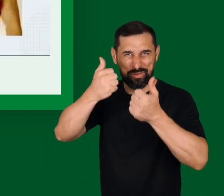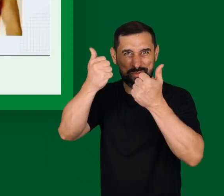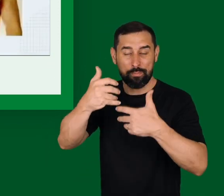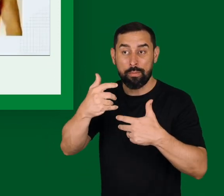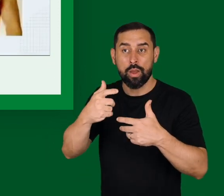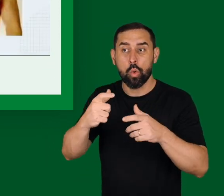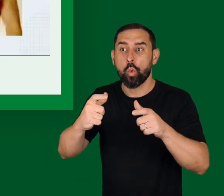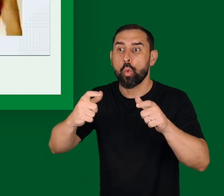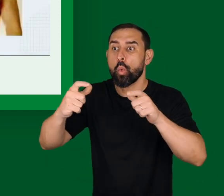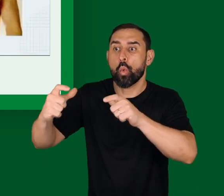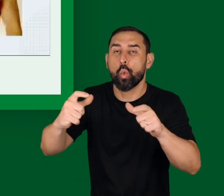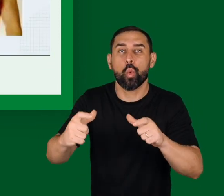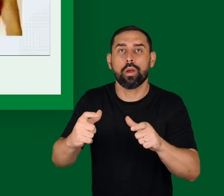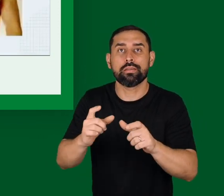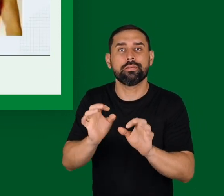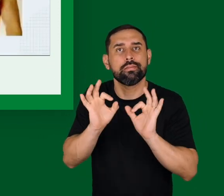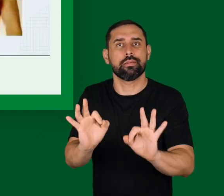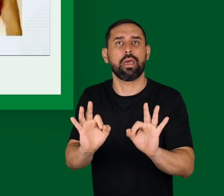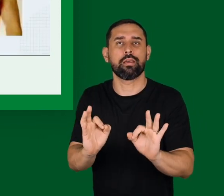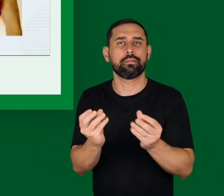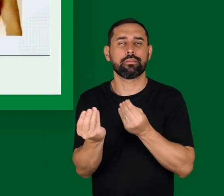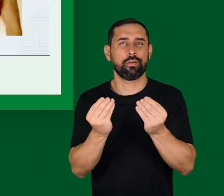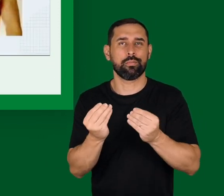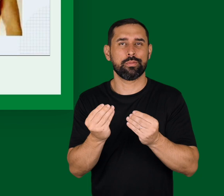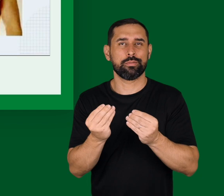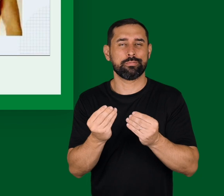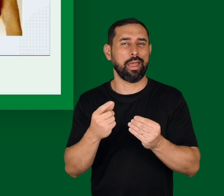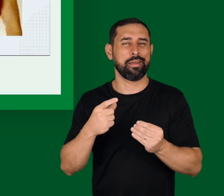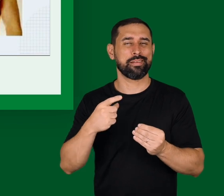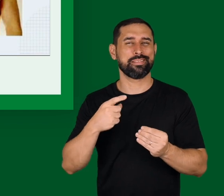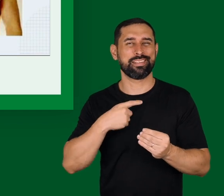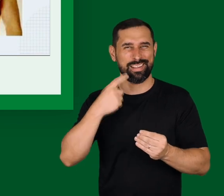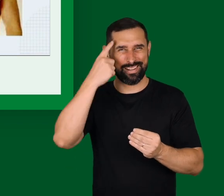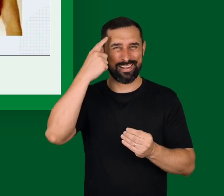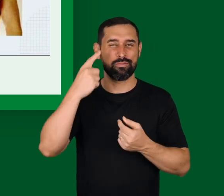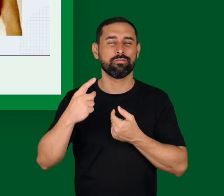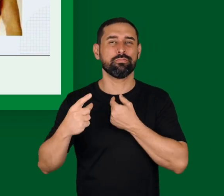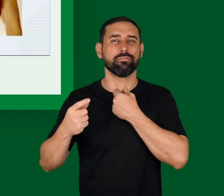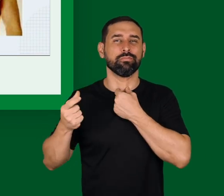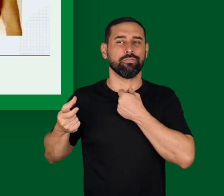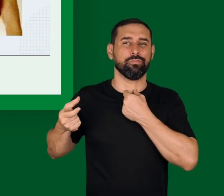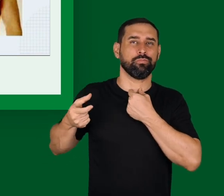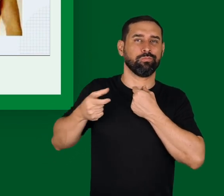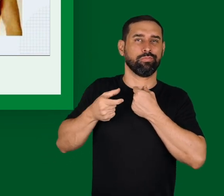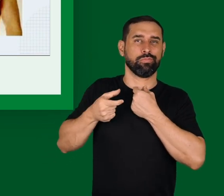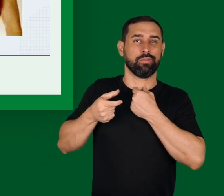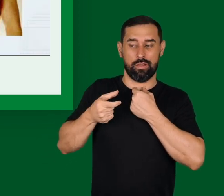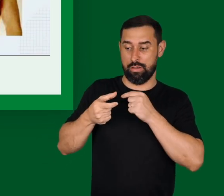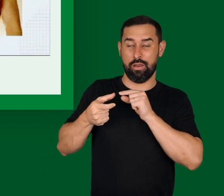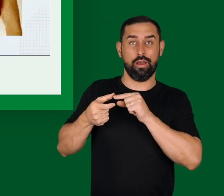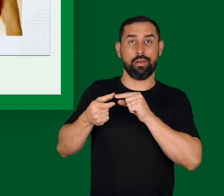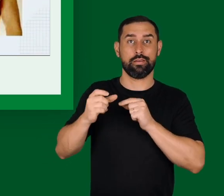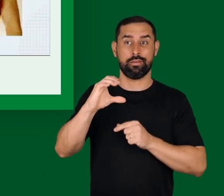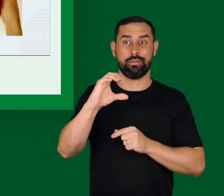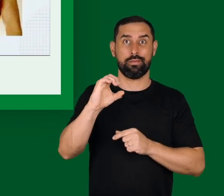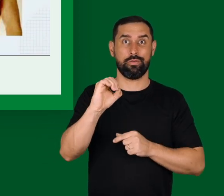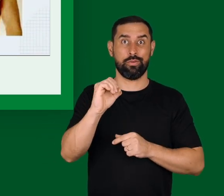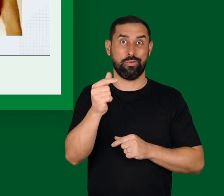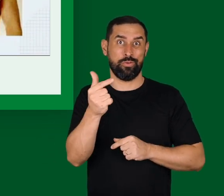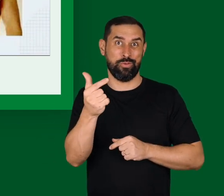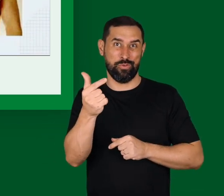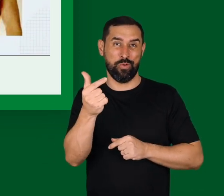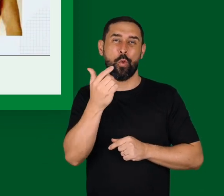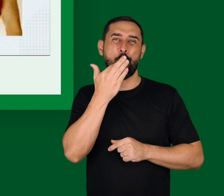né? Localização adequada. A gente pode ter o detector de exalação do CO2